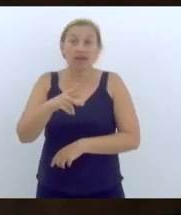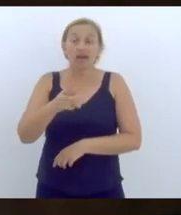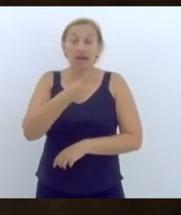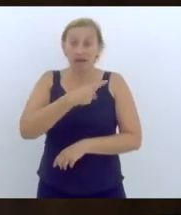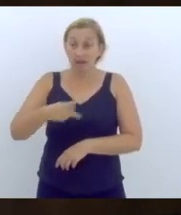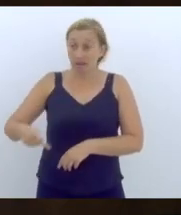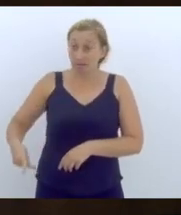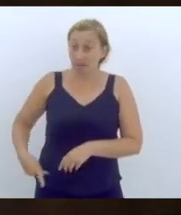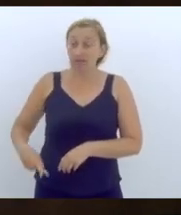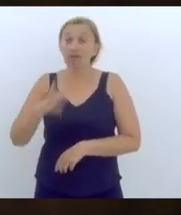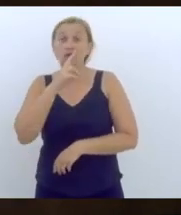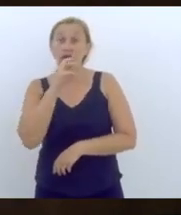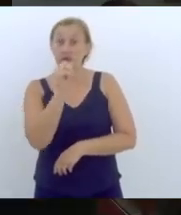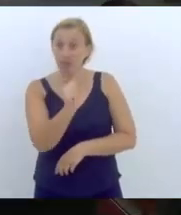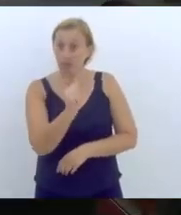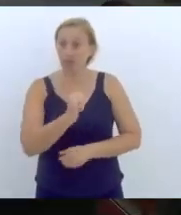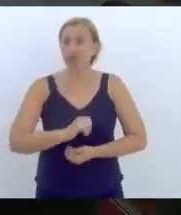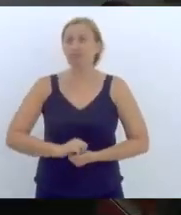Rodrigo Amorim.